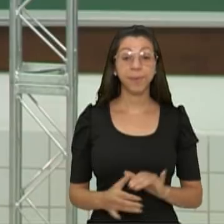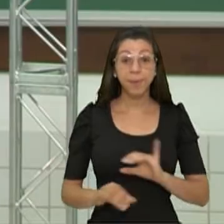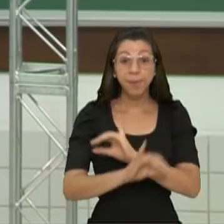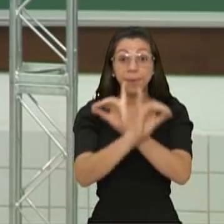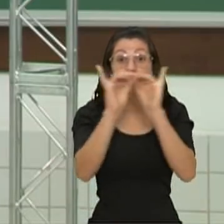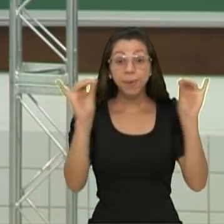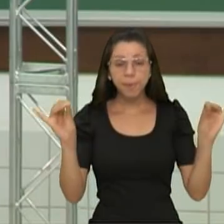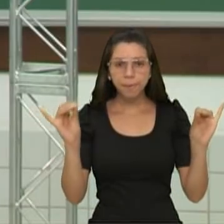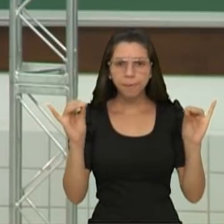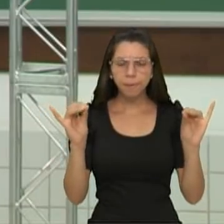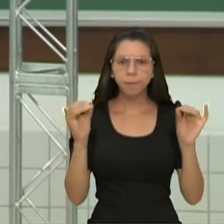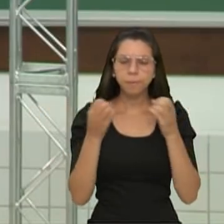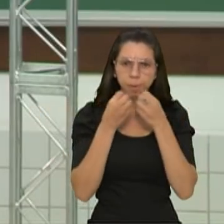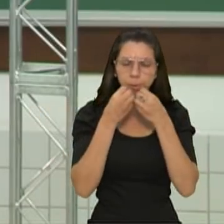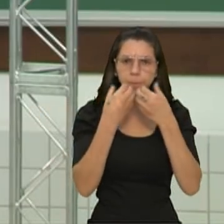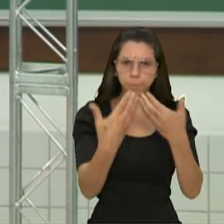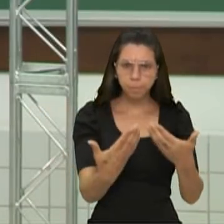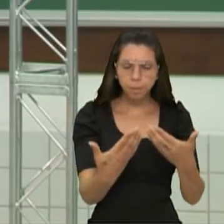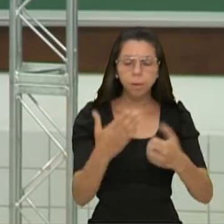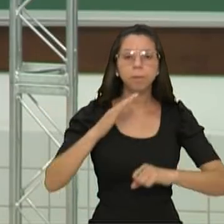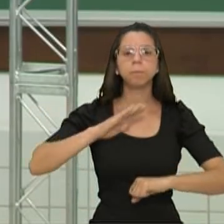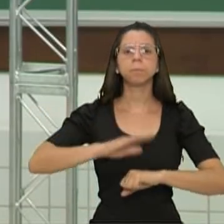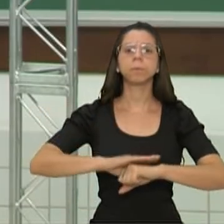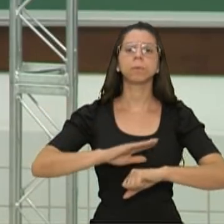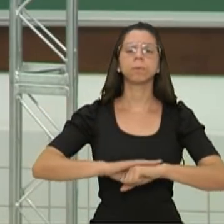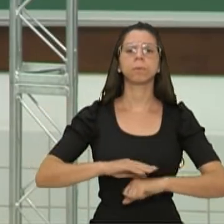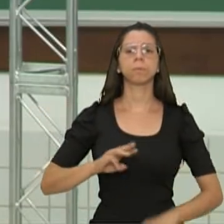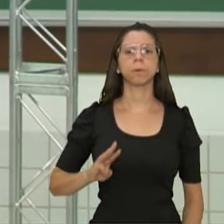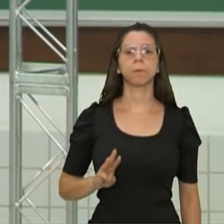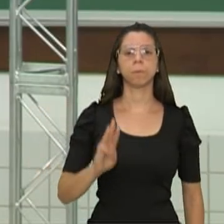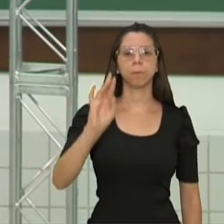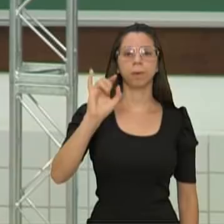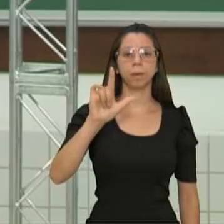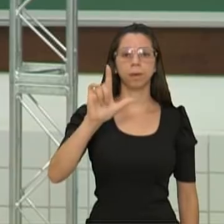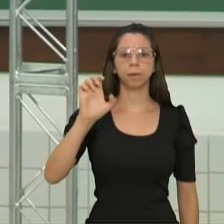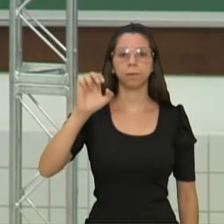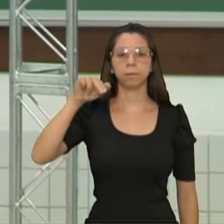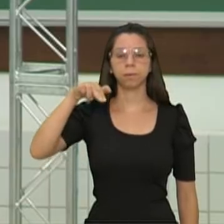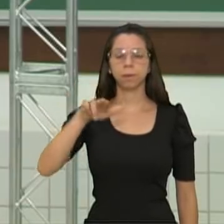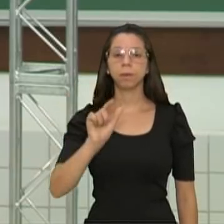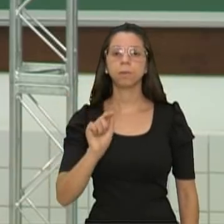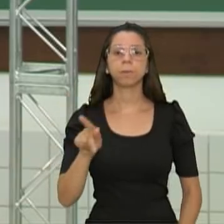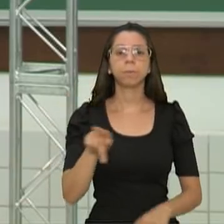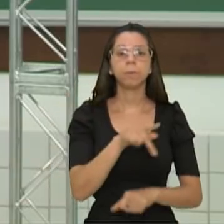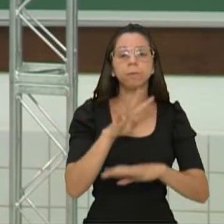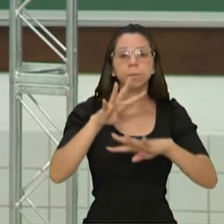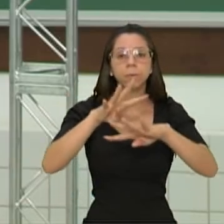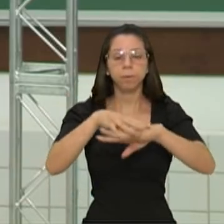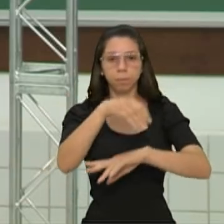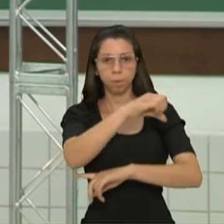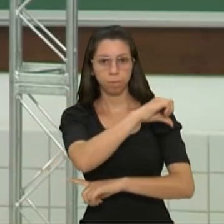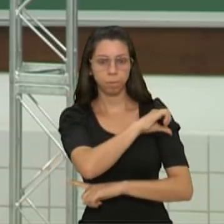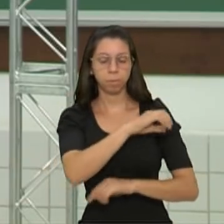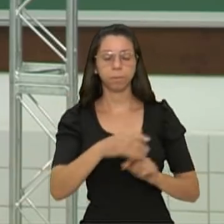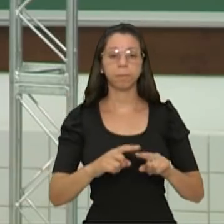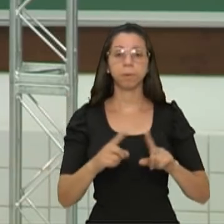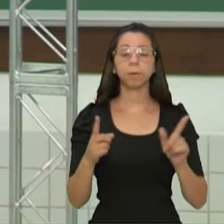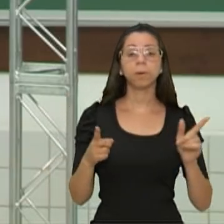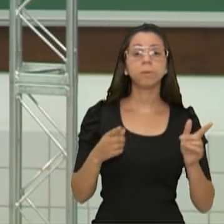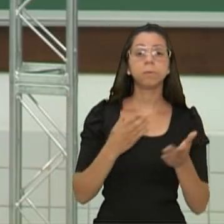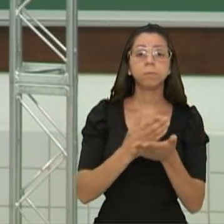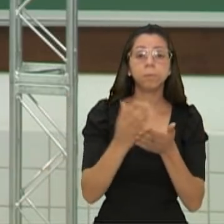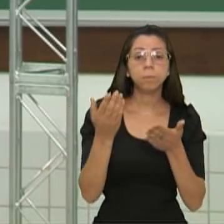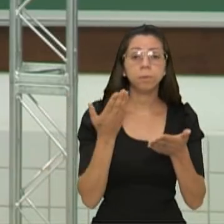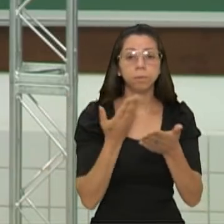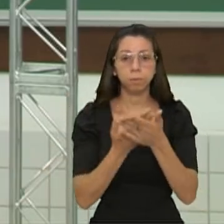Olá, tudo bom? Meu nome é William, sou professor de matemática do 9º ano. Antes de iniciarmos a aula, eu tenho alguns recados para